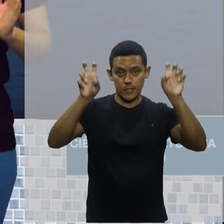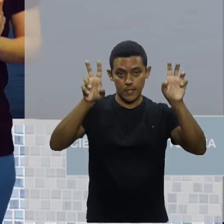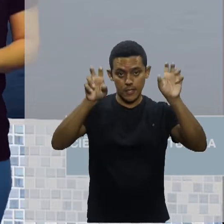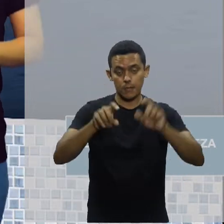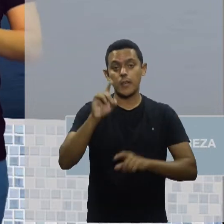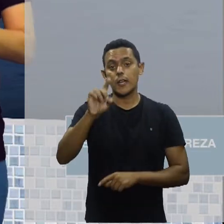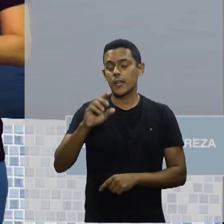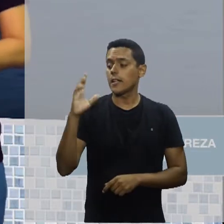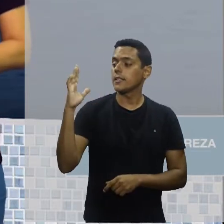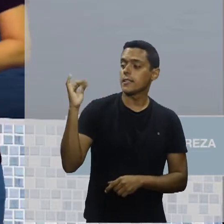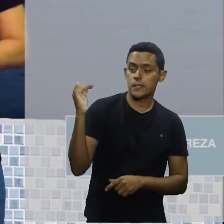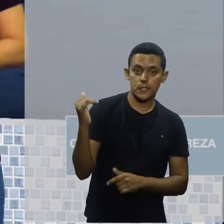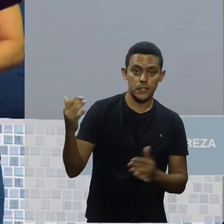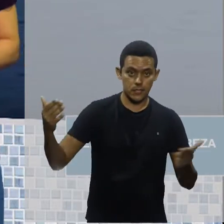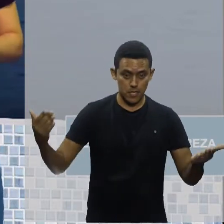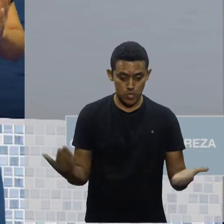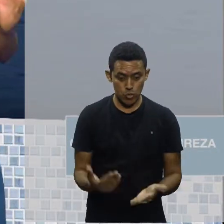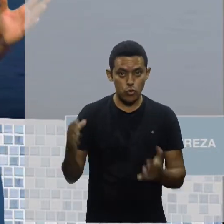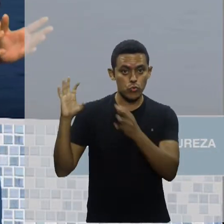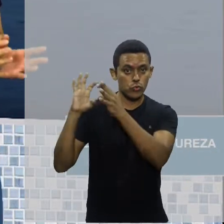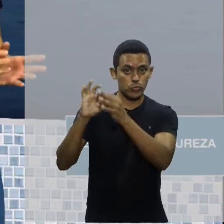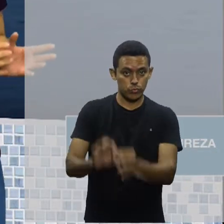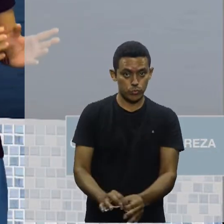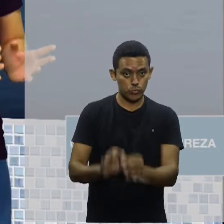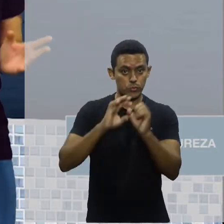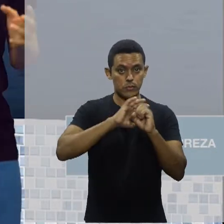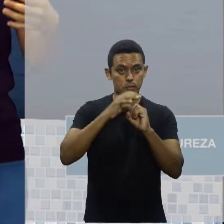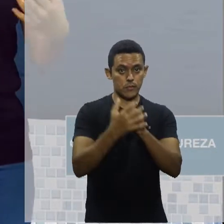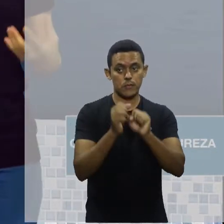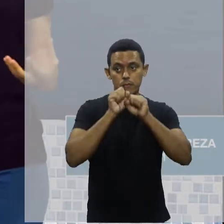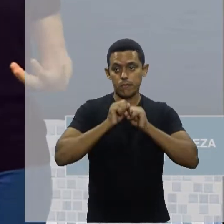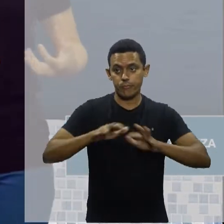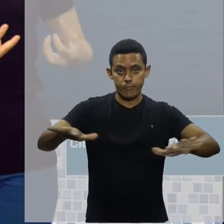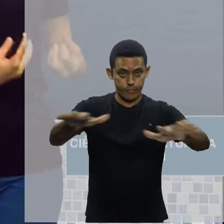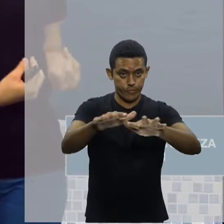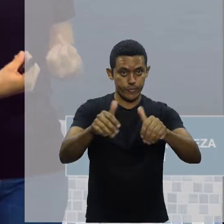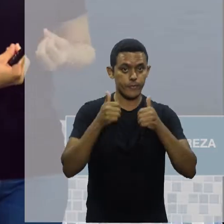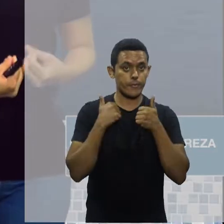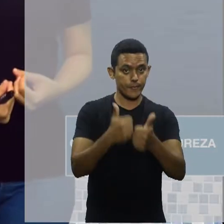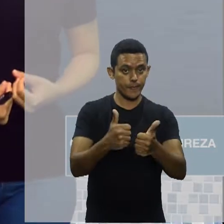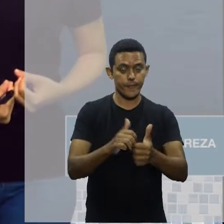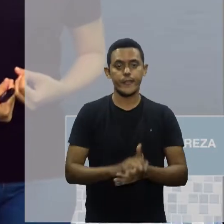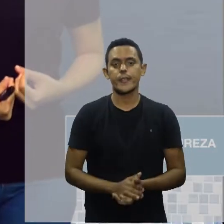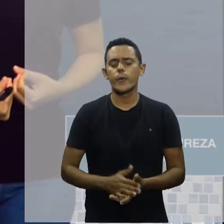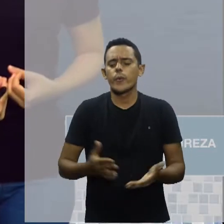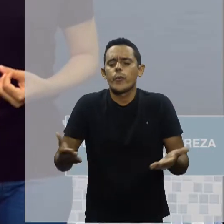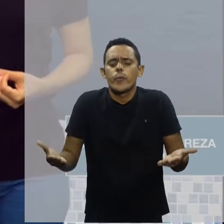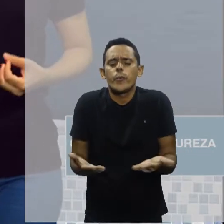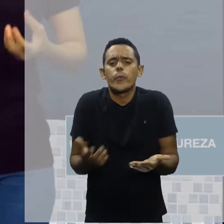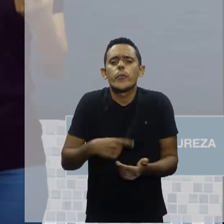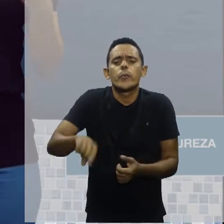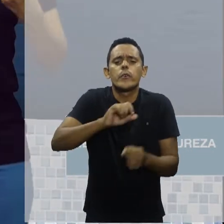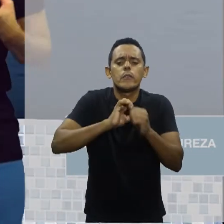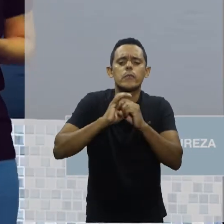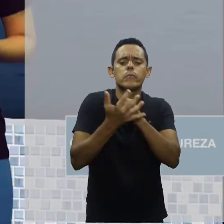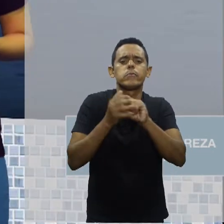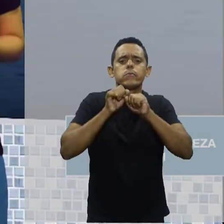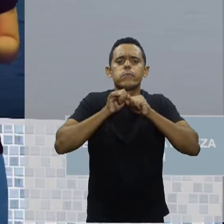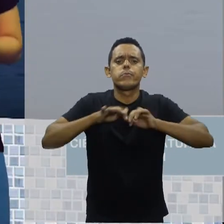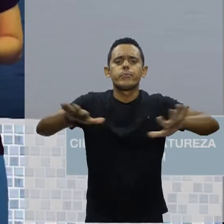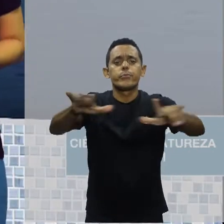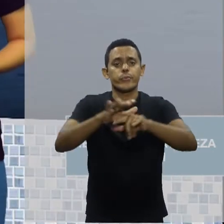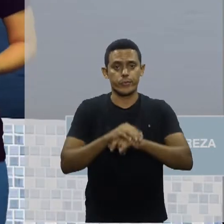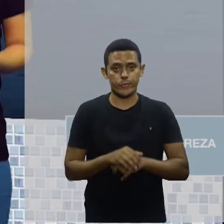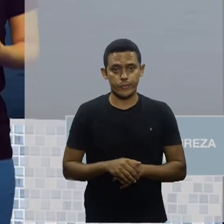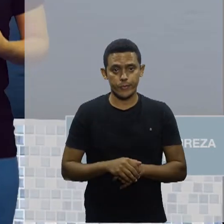ciência no contexto da pandemia. Então, qual a importância da ciência nesse contexto que a gente está vivendo agora? Então, uma das